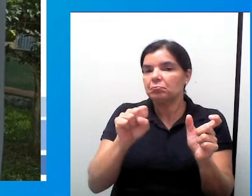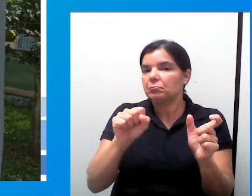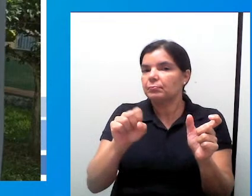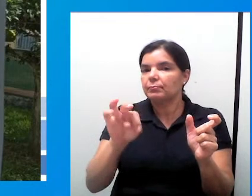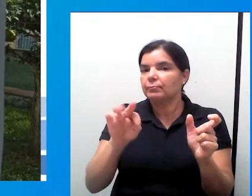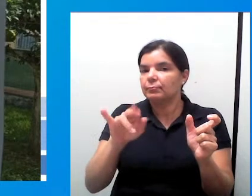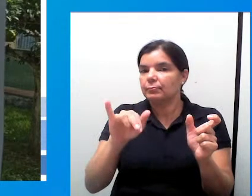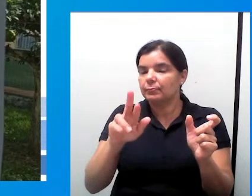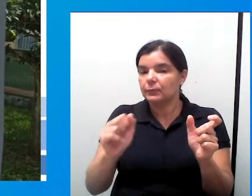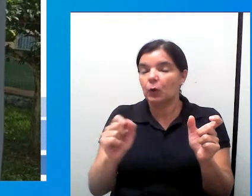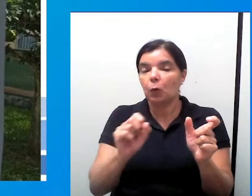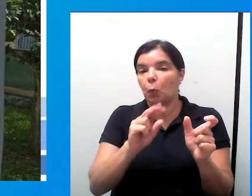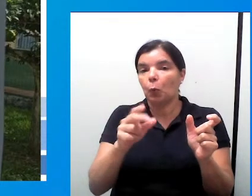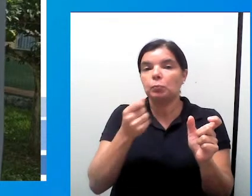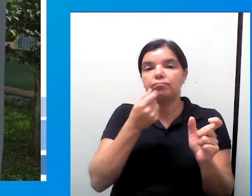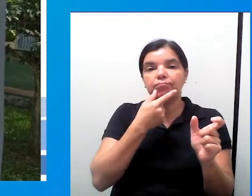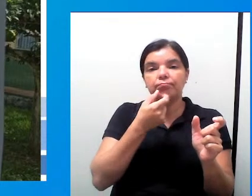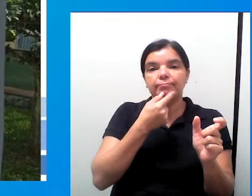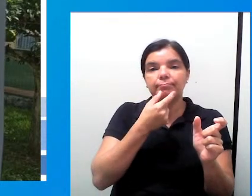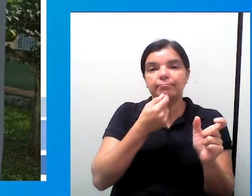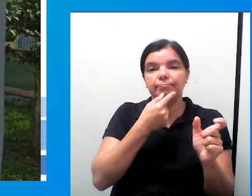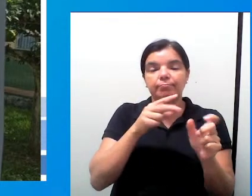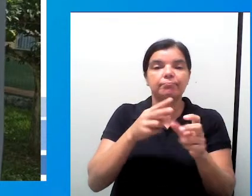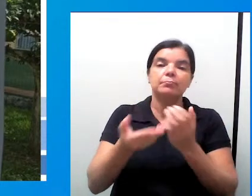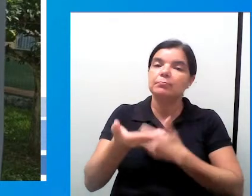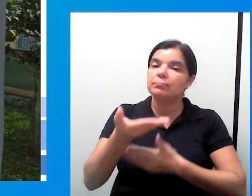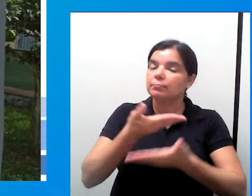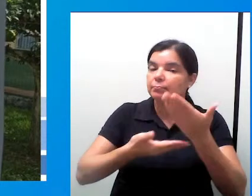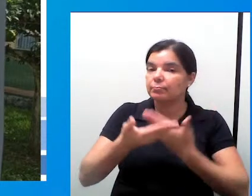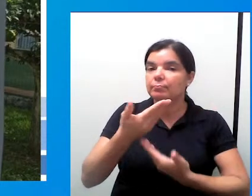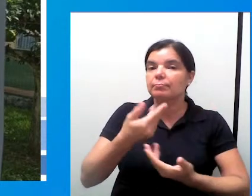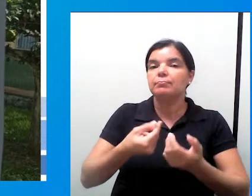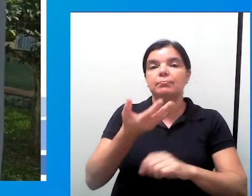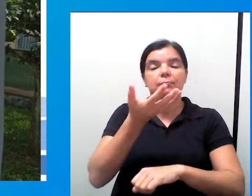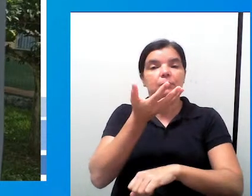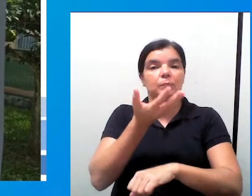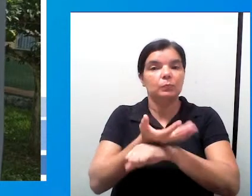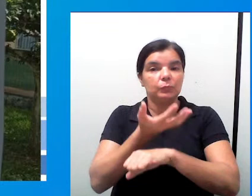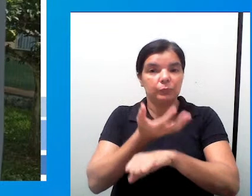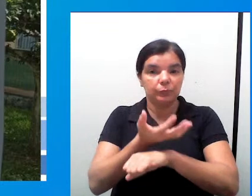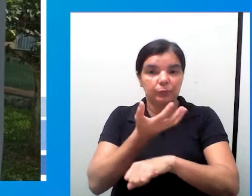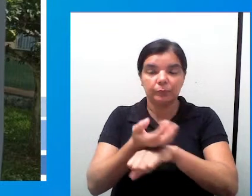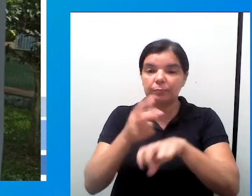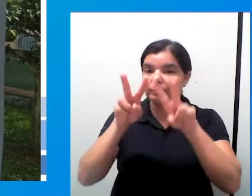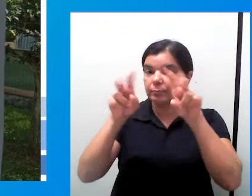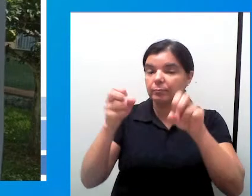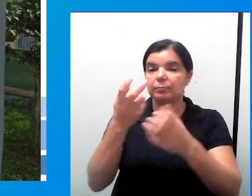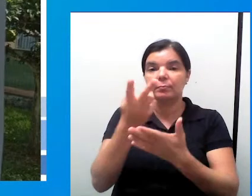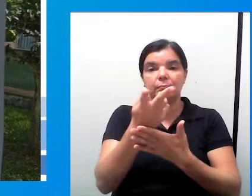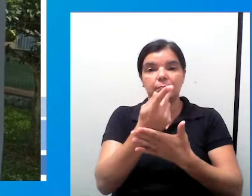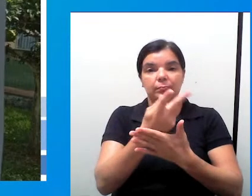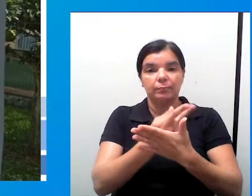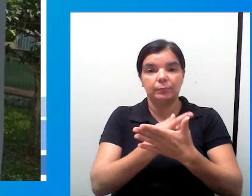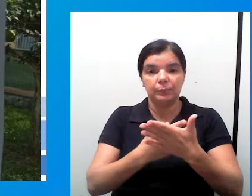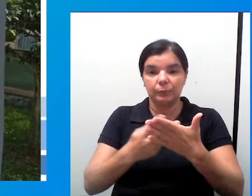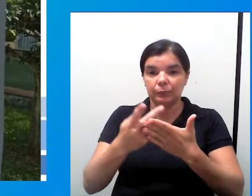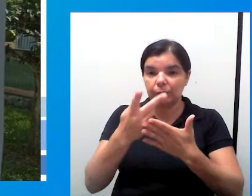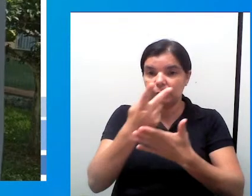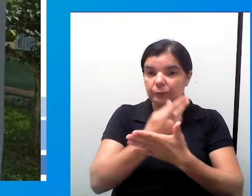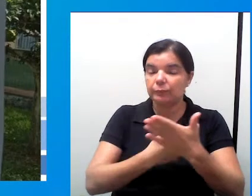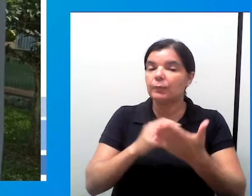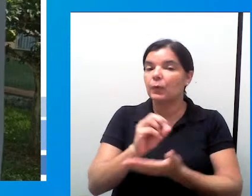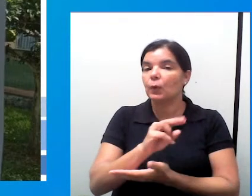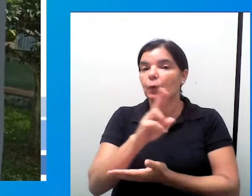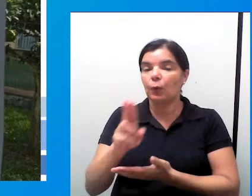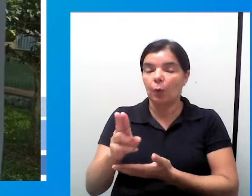algum humor envolvendo ali algum assunto, e produziam isso, produziam tanto formato de desenho, ou então faziam